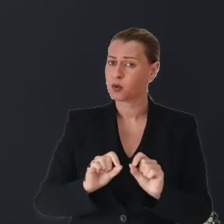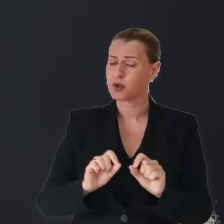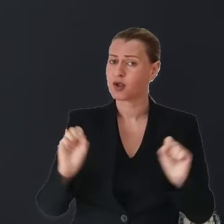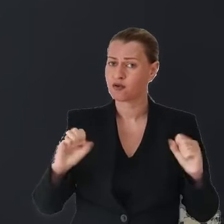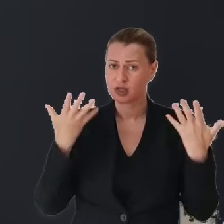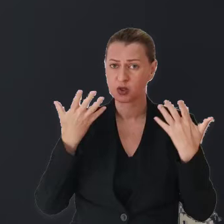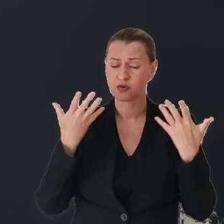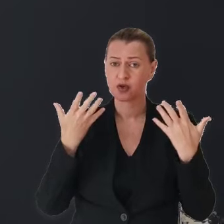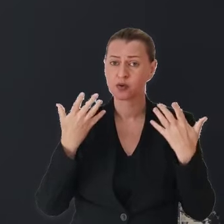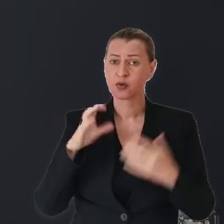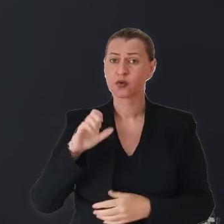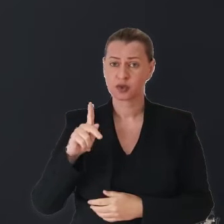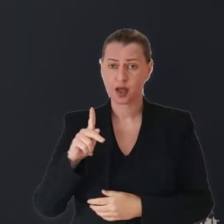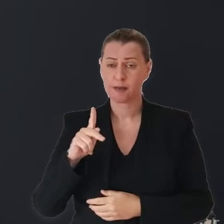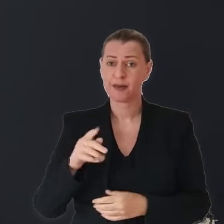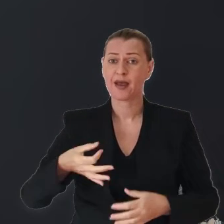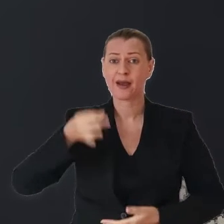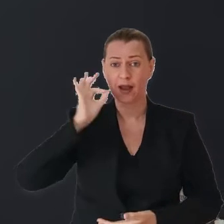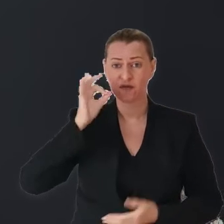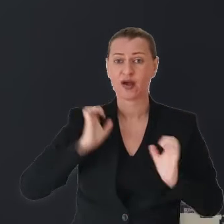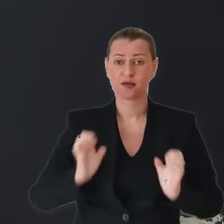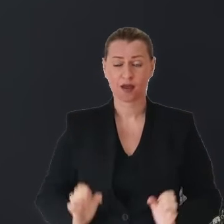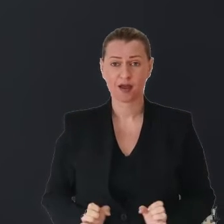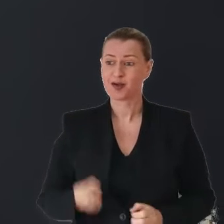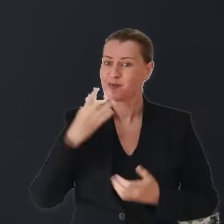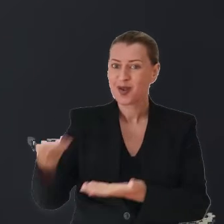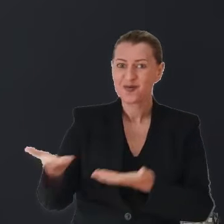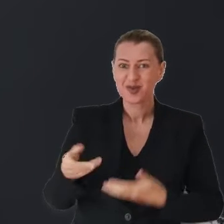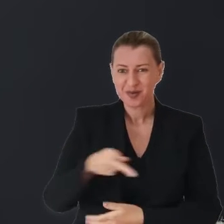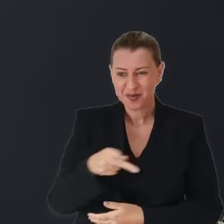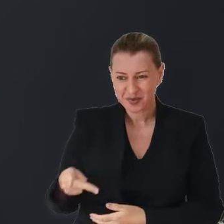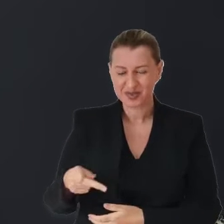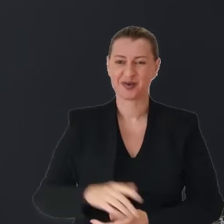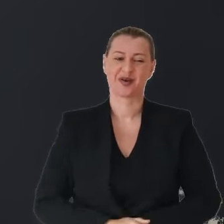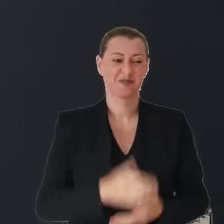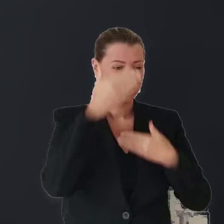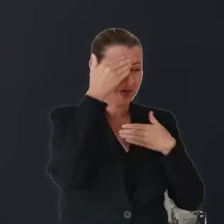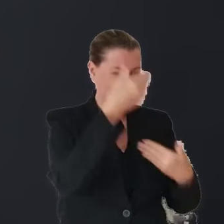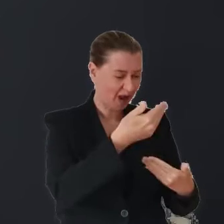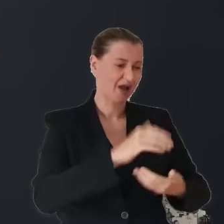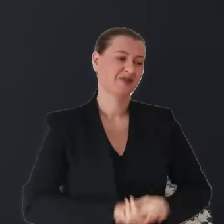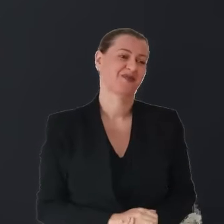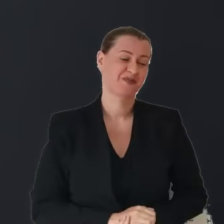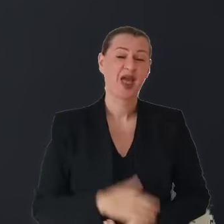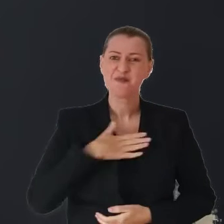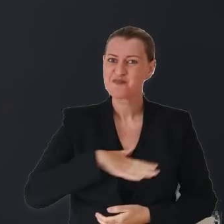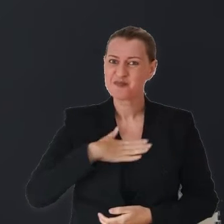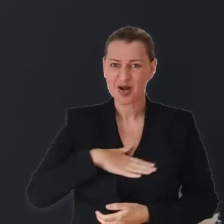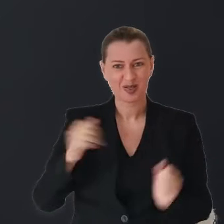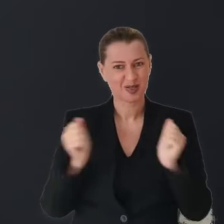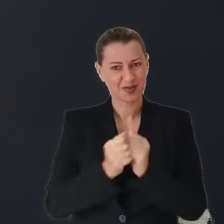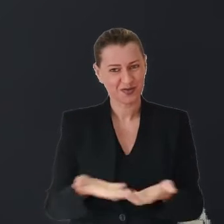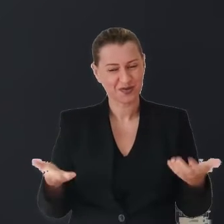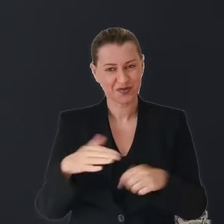CEP, o Café da Ética. Professora, seja muito bem-vinda ao Podcast On. Muito obrigado. É um prazer estar